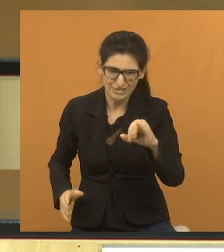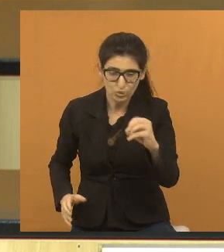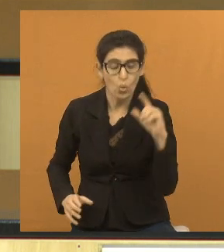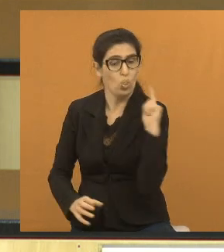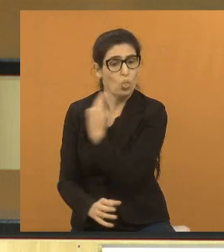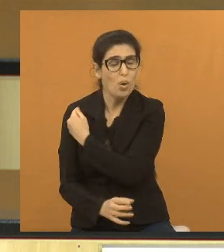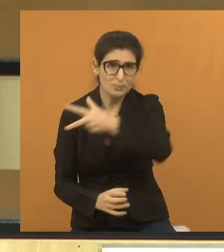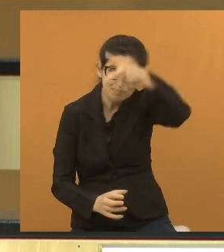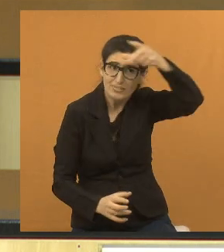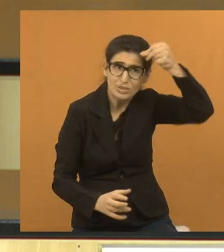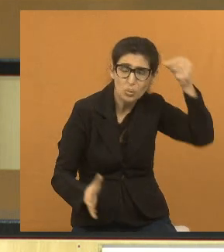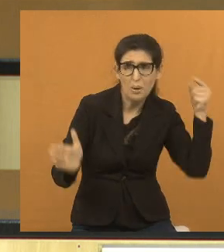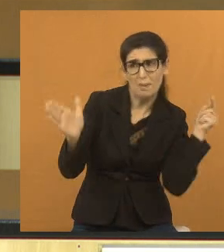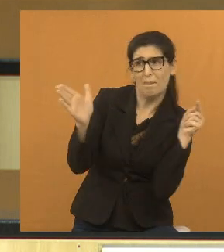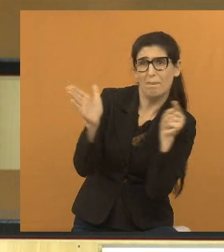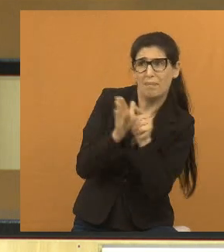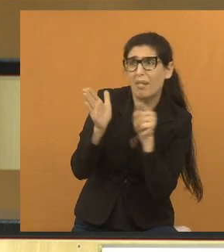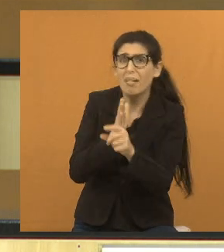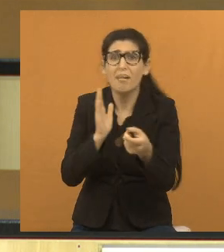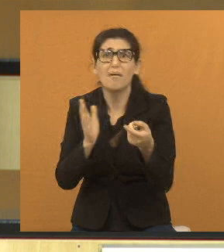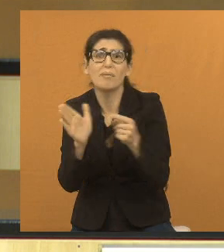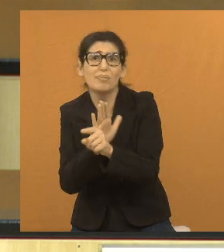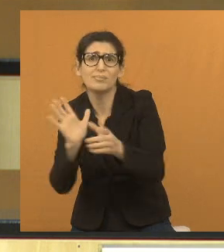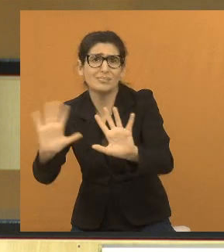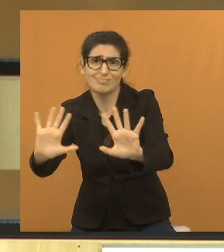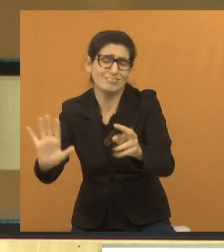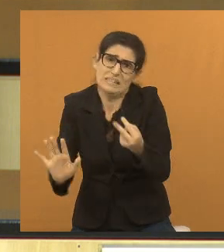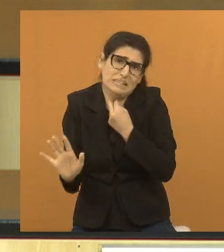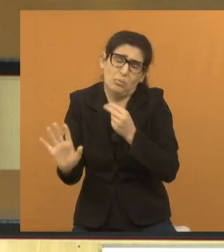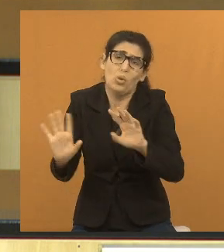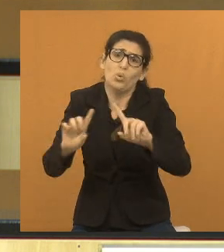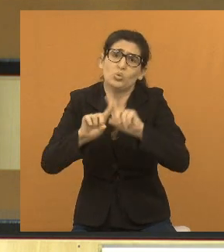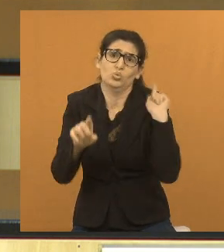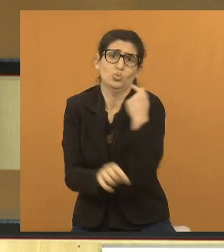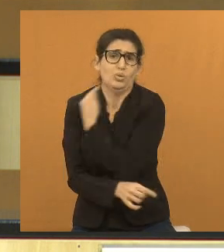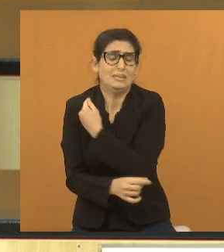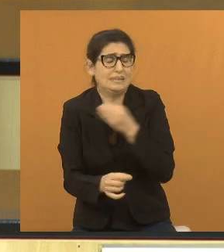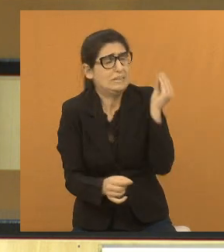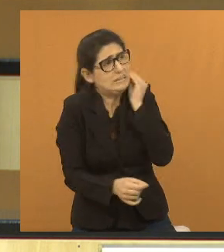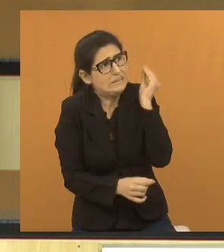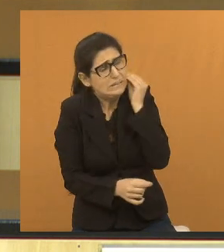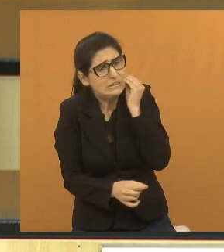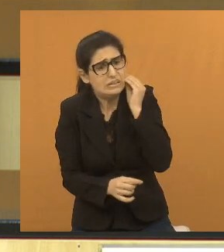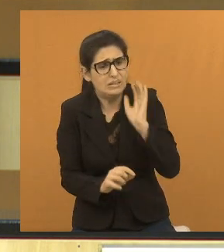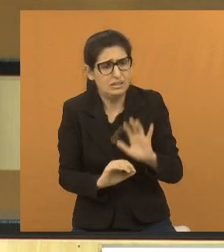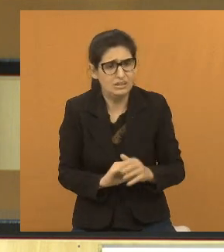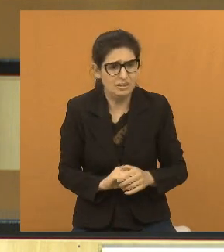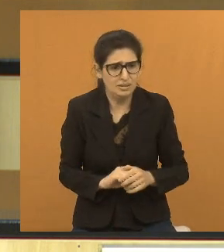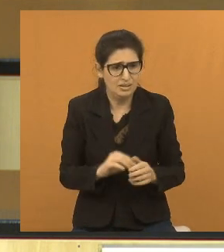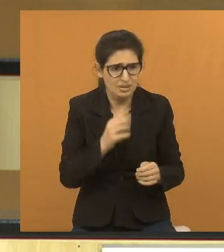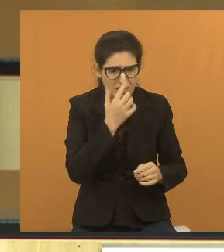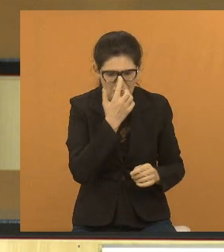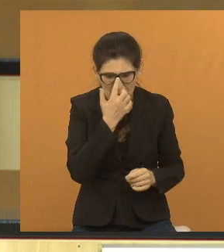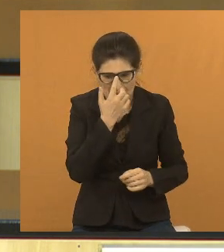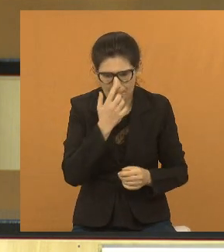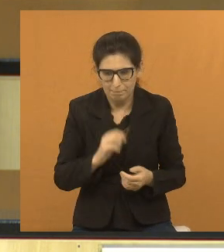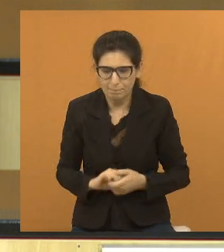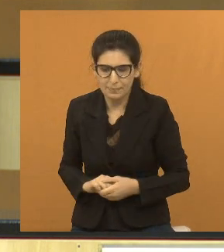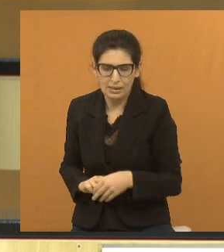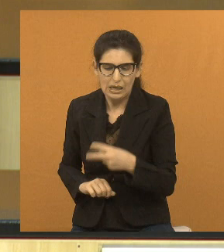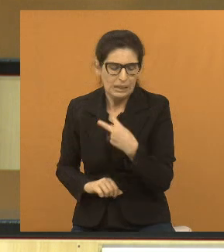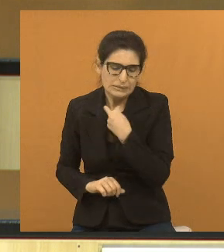isso, que o que nós estamos tentando fazer agora é não ter essas restrições